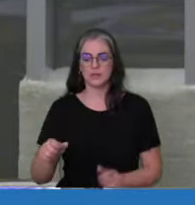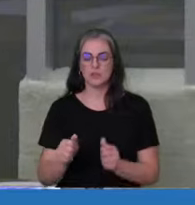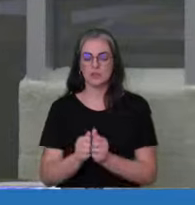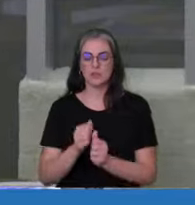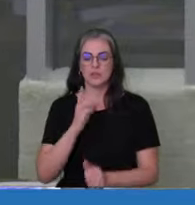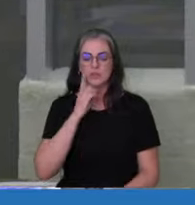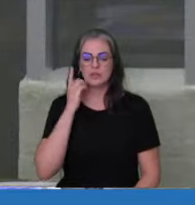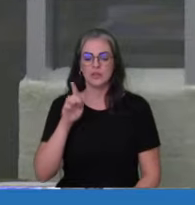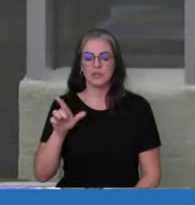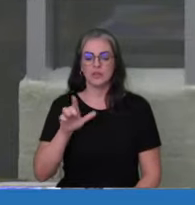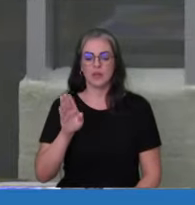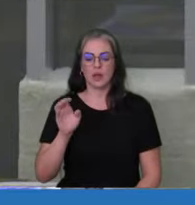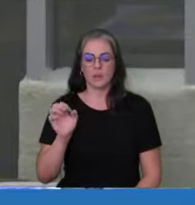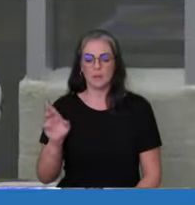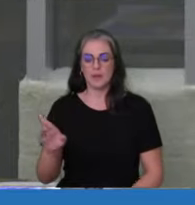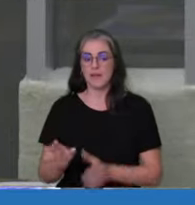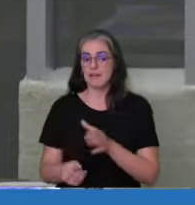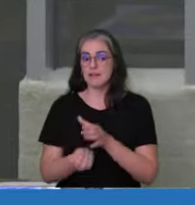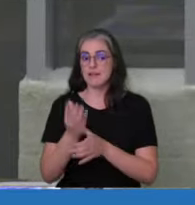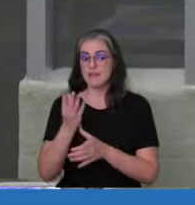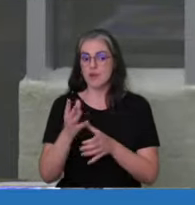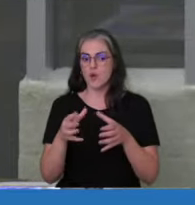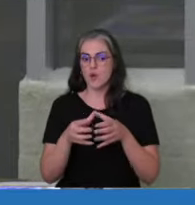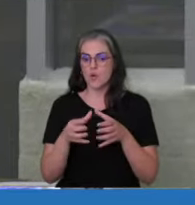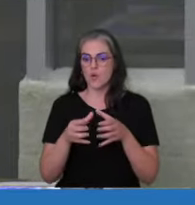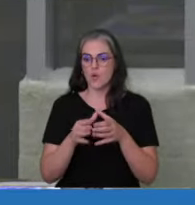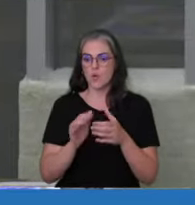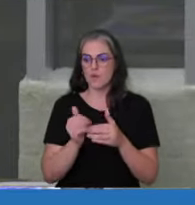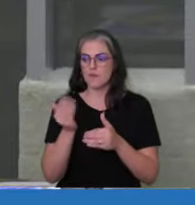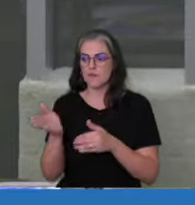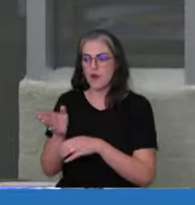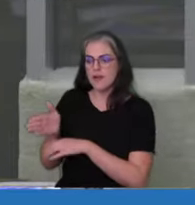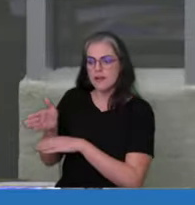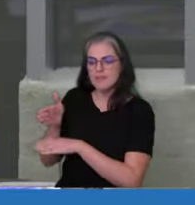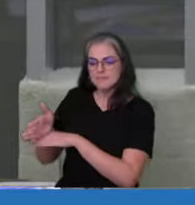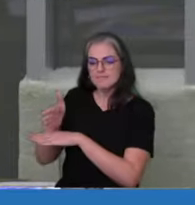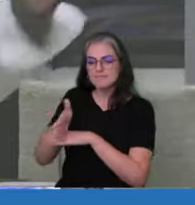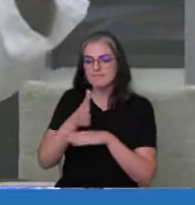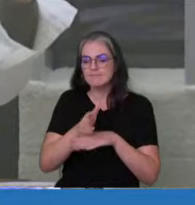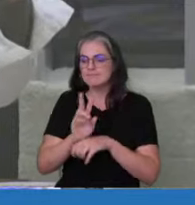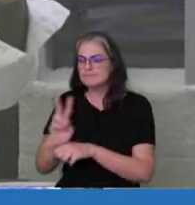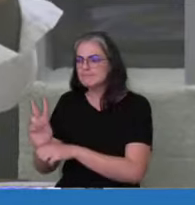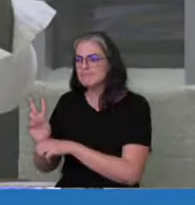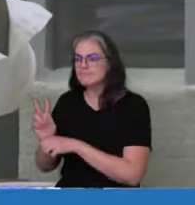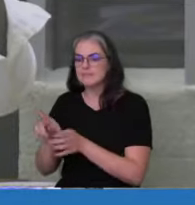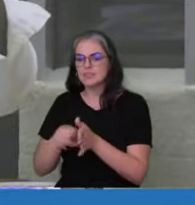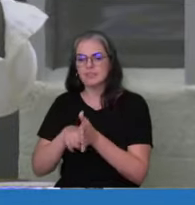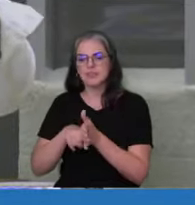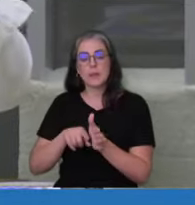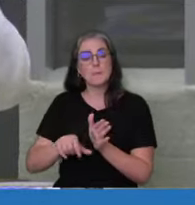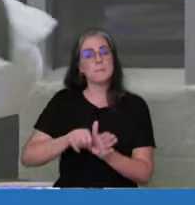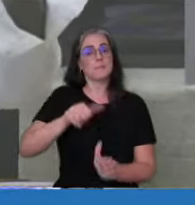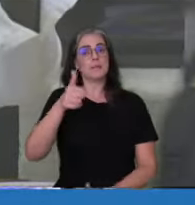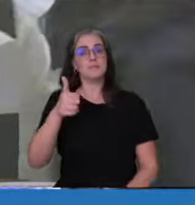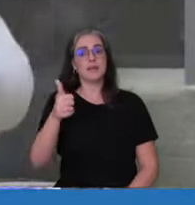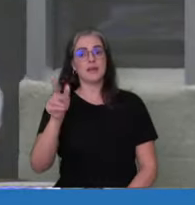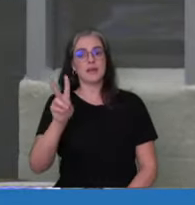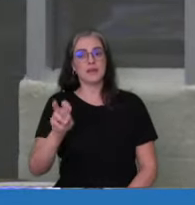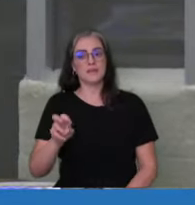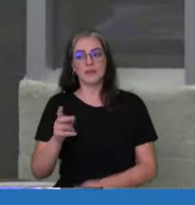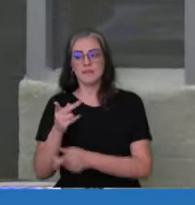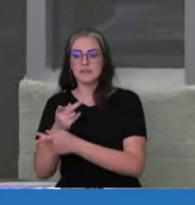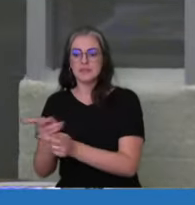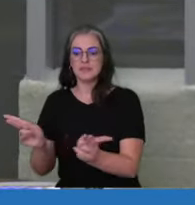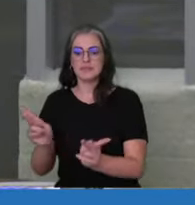comissão externa desse parlamento para acompanhar as investigações. Primeira visita que fizemos delegado